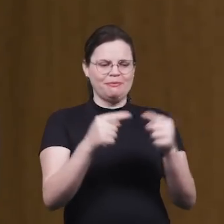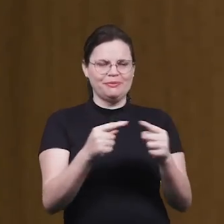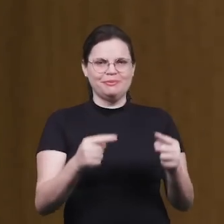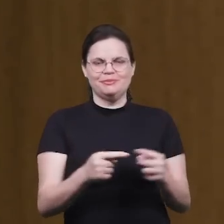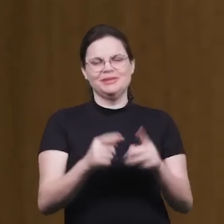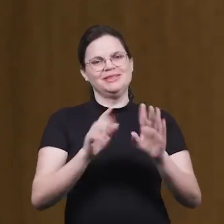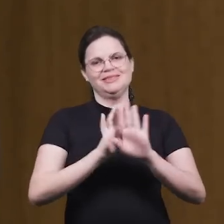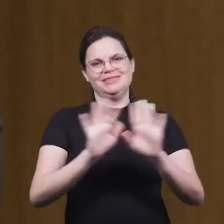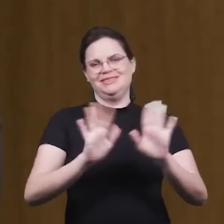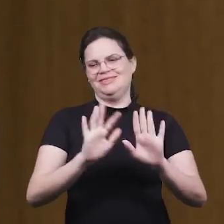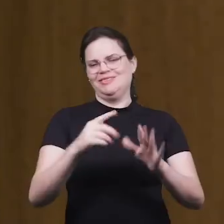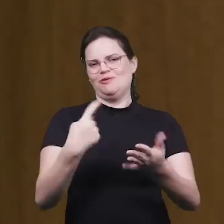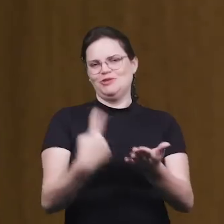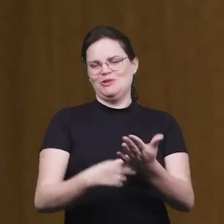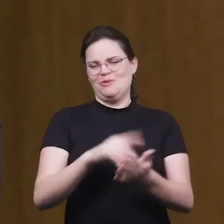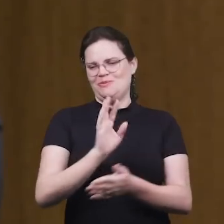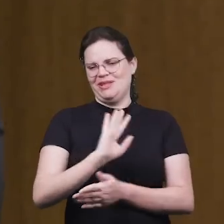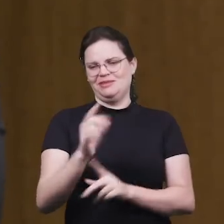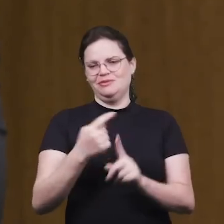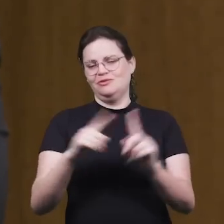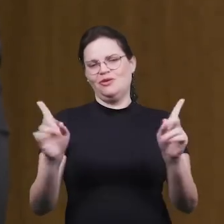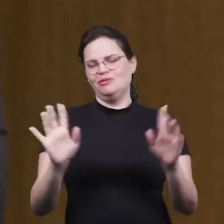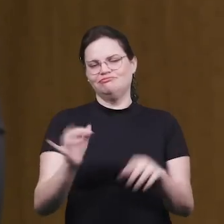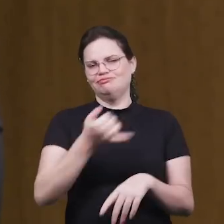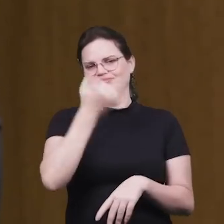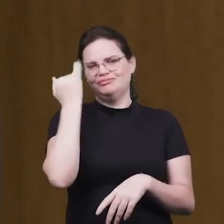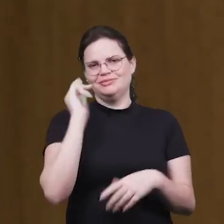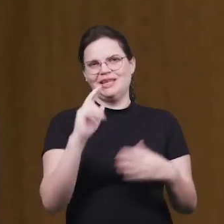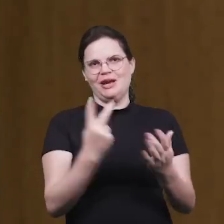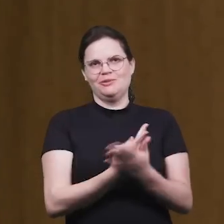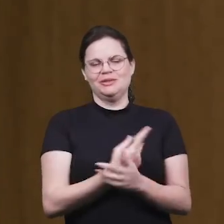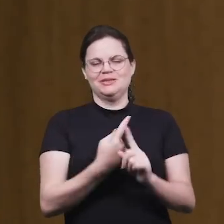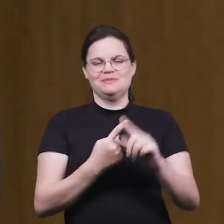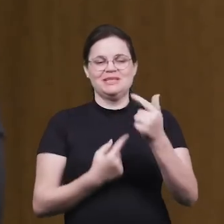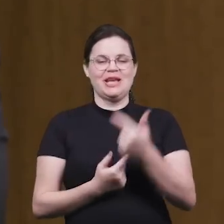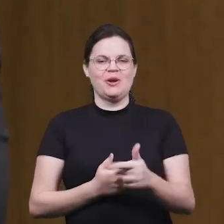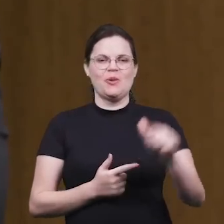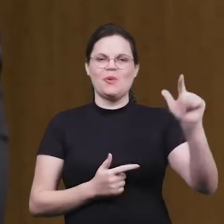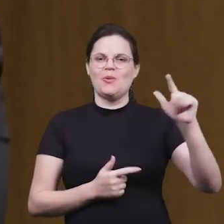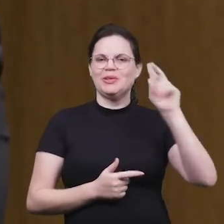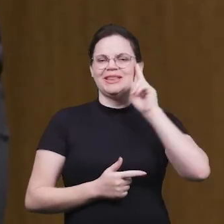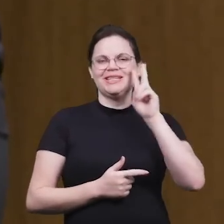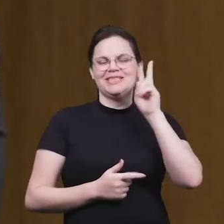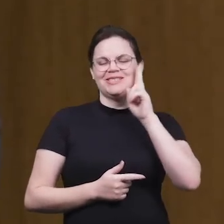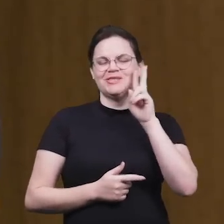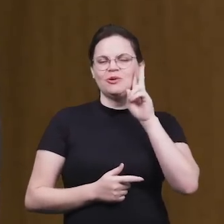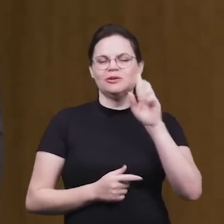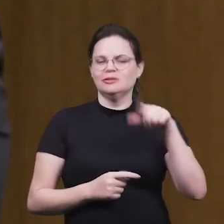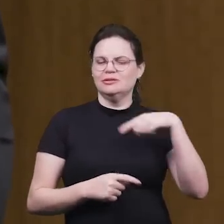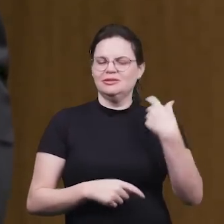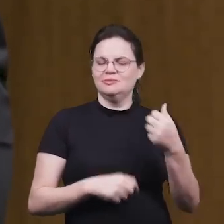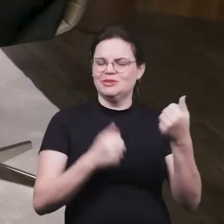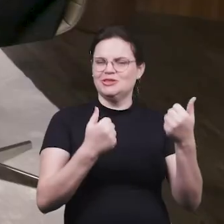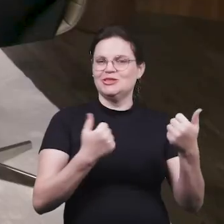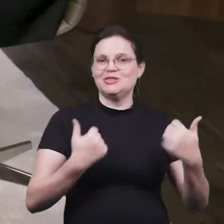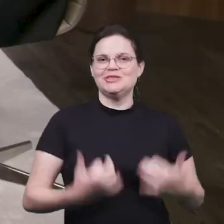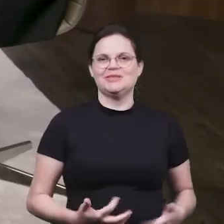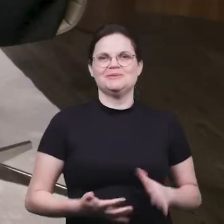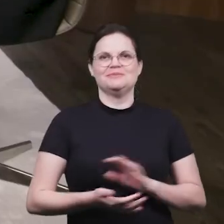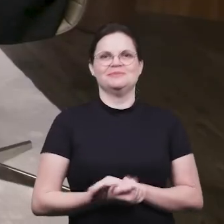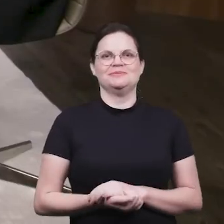Simão, Sofia. Não foi combinado. É uma outra história que não vai dar para passar aqui, mas não foi